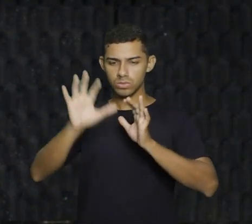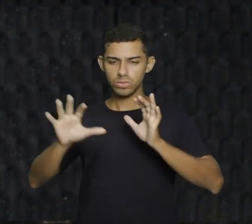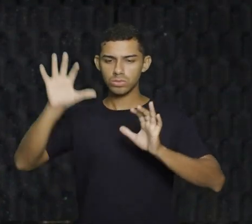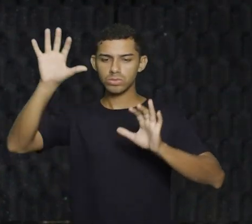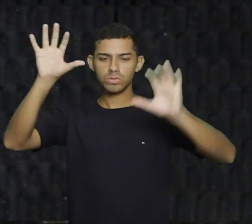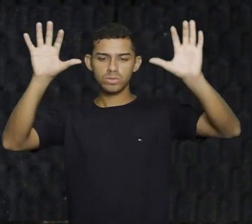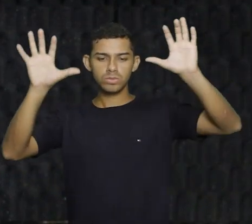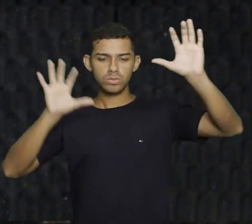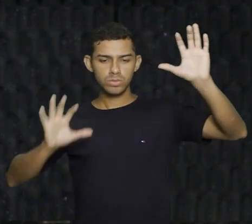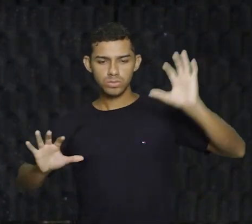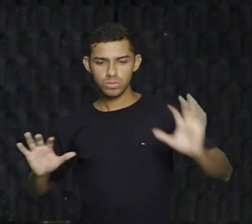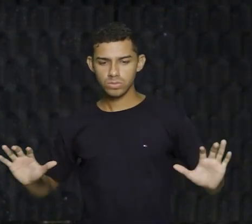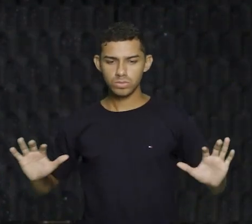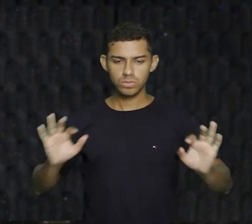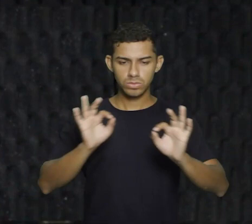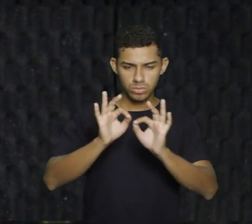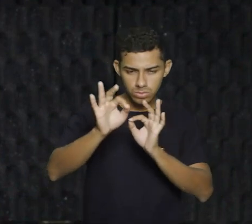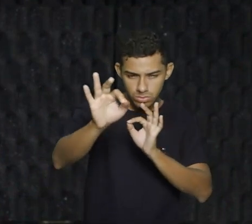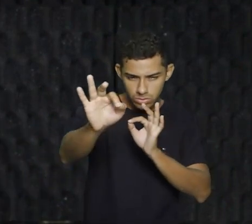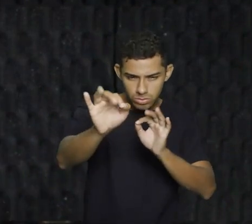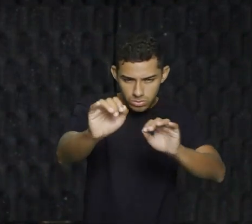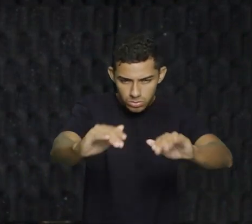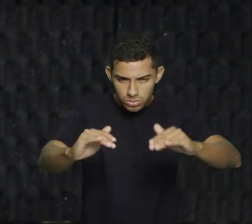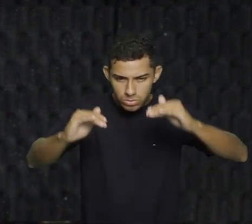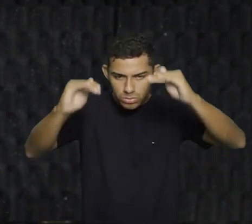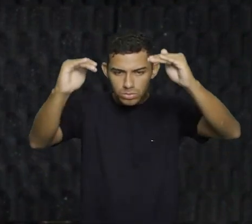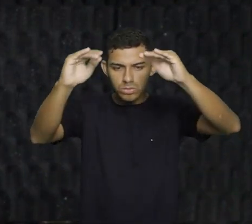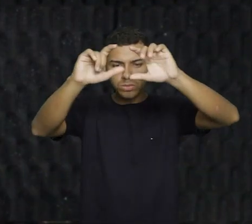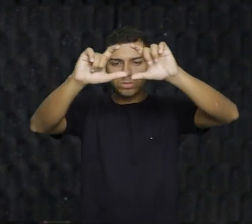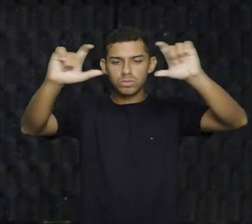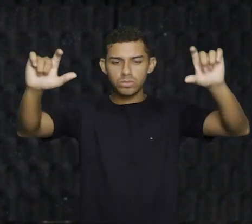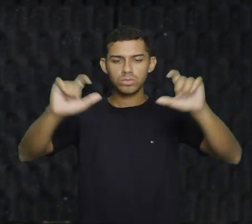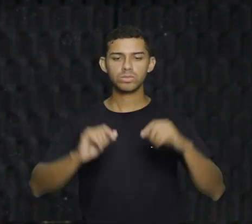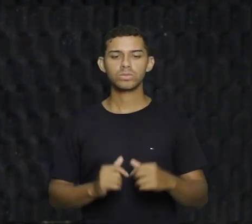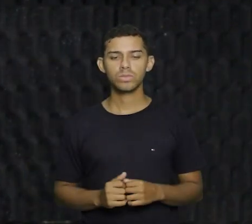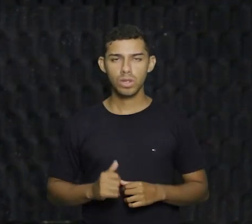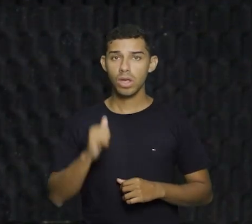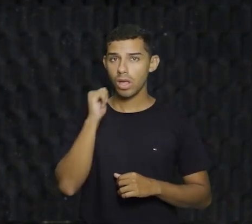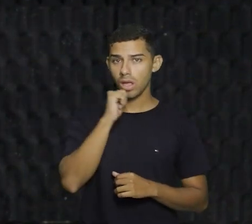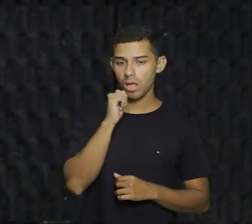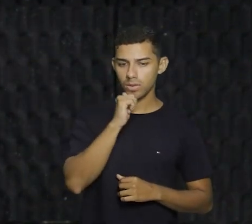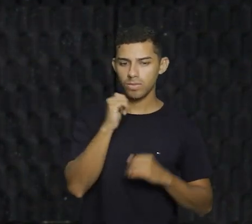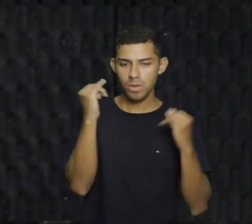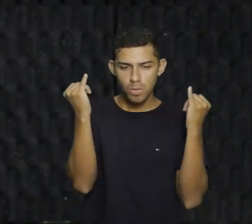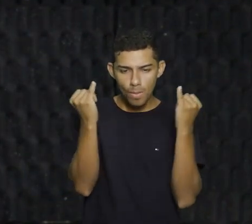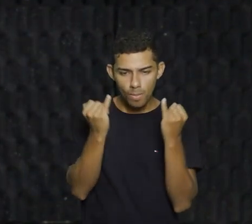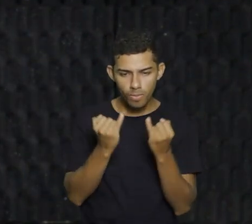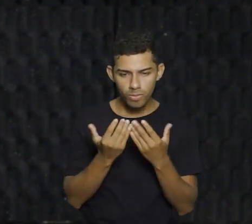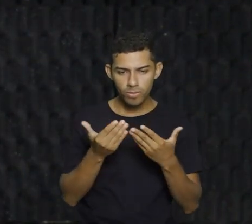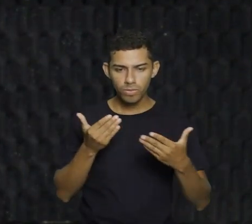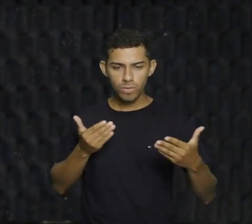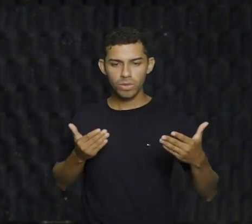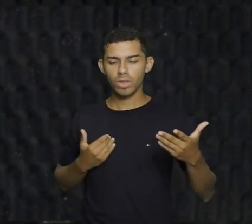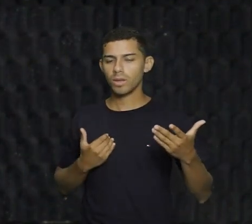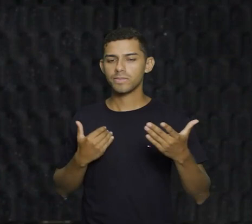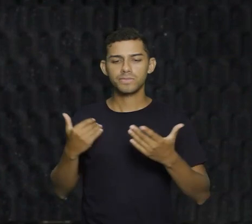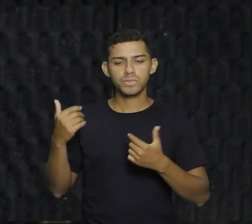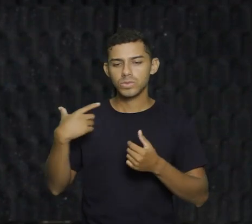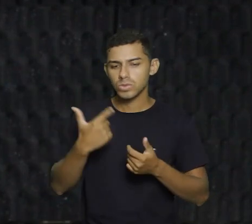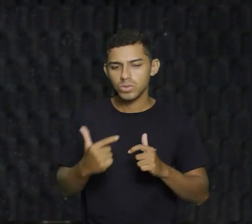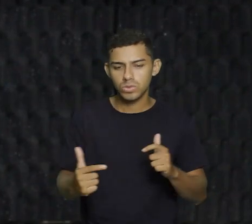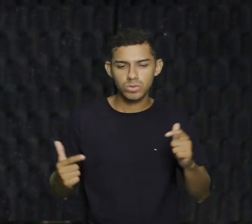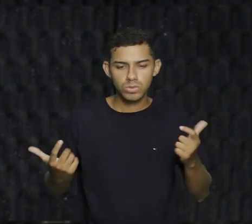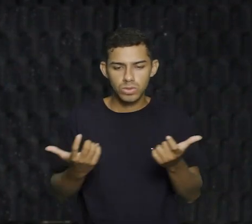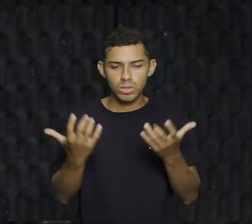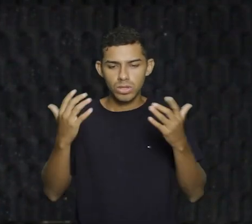embaixo, o horizonte um pouco mais acima, então a mulher é bem mais magra do que o período da época, ela não tem sombra na